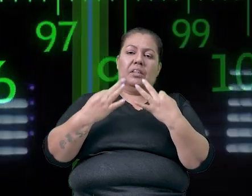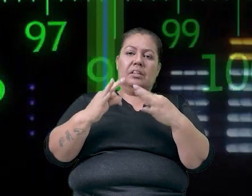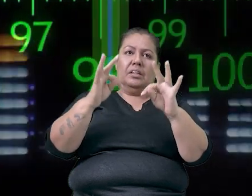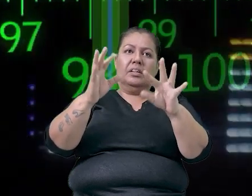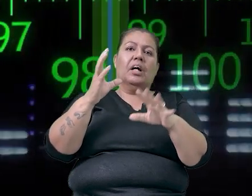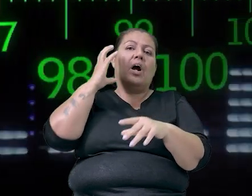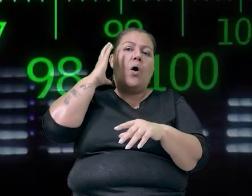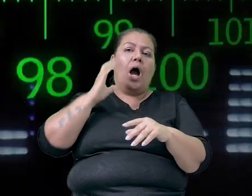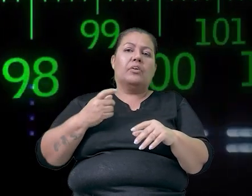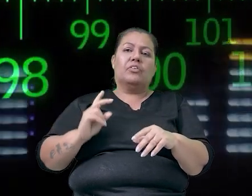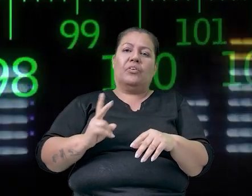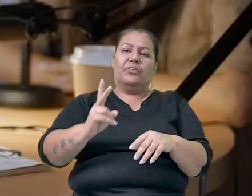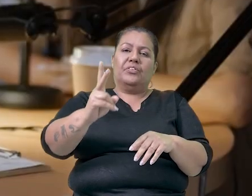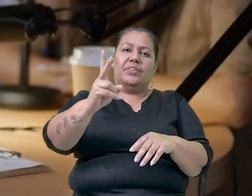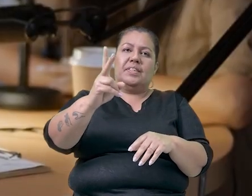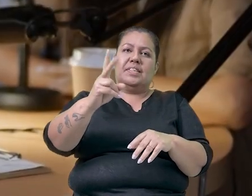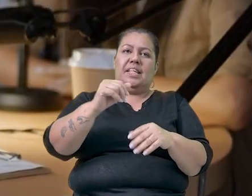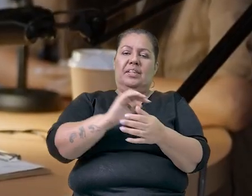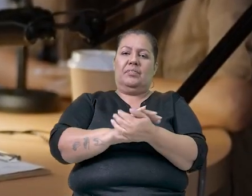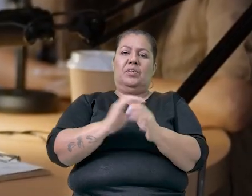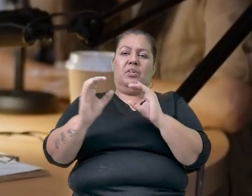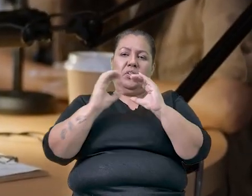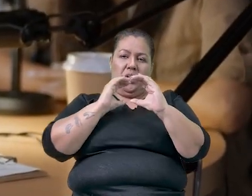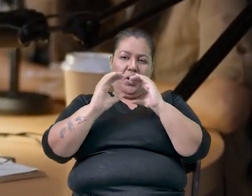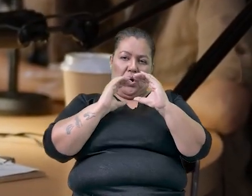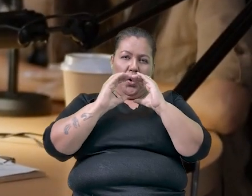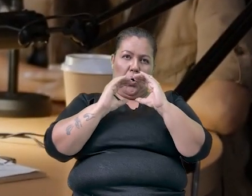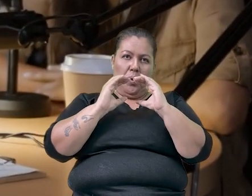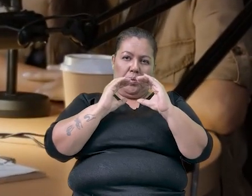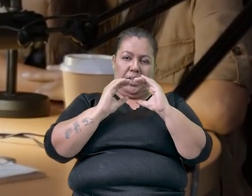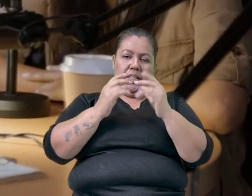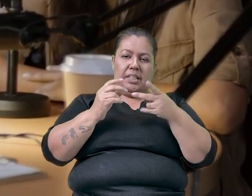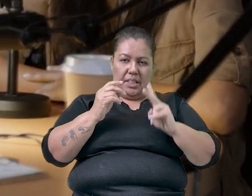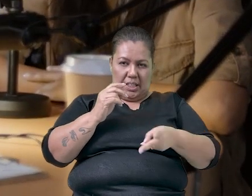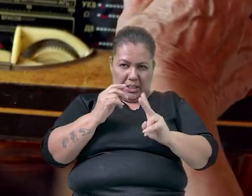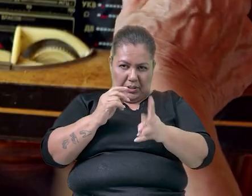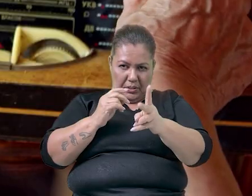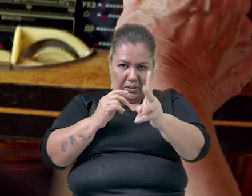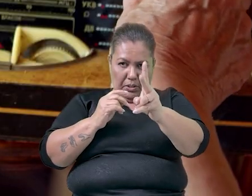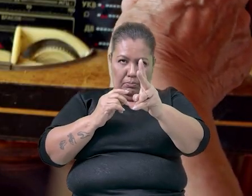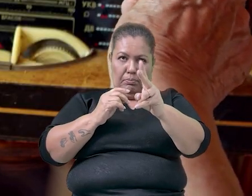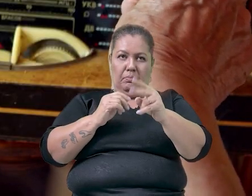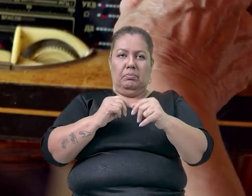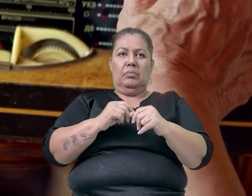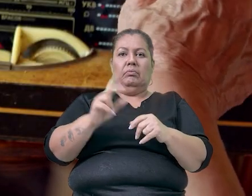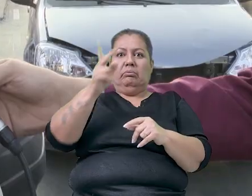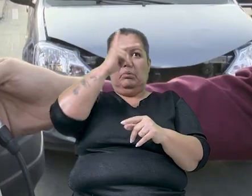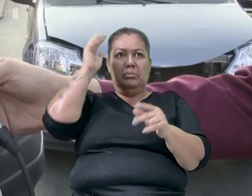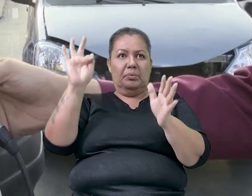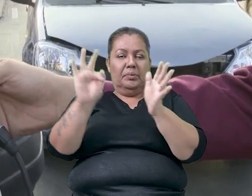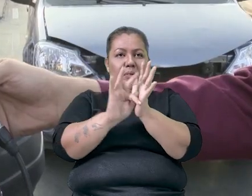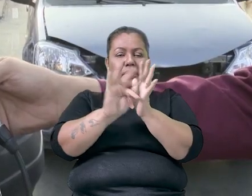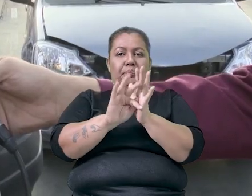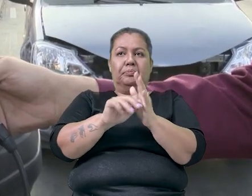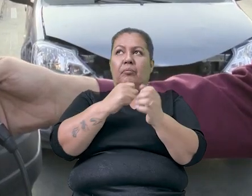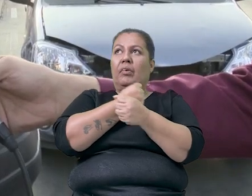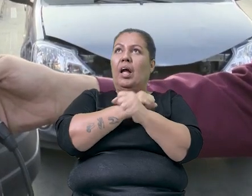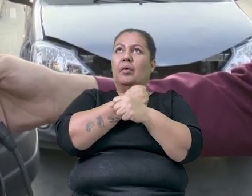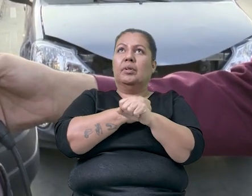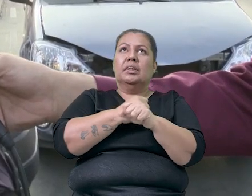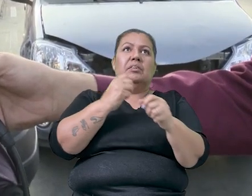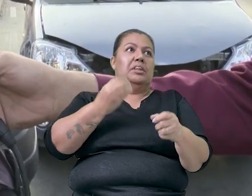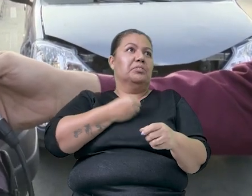o rádio continua sendo um veículo de comunicação que se mantém vivo e tem um público fiel. É impossível a gente viver